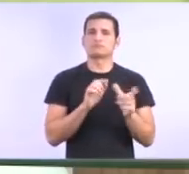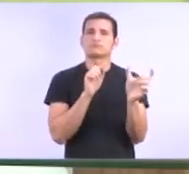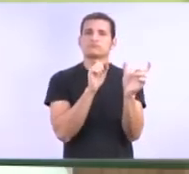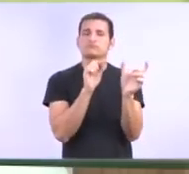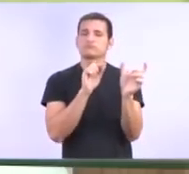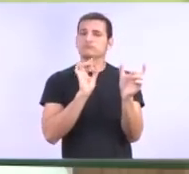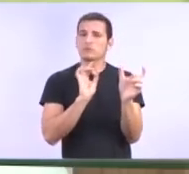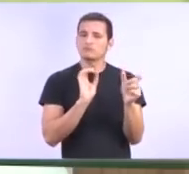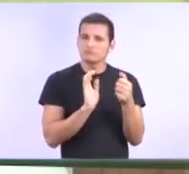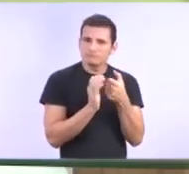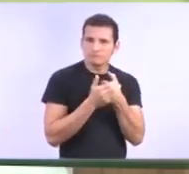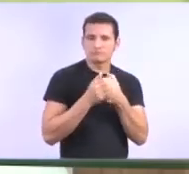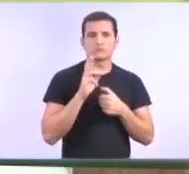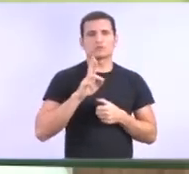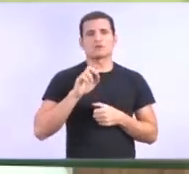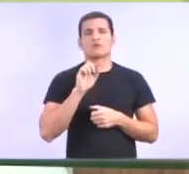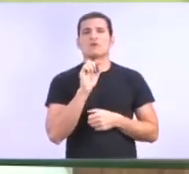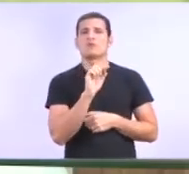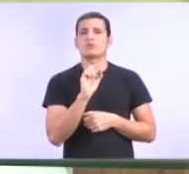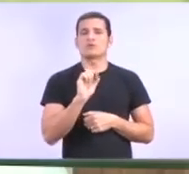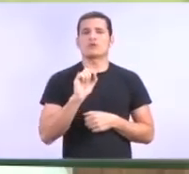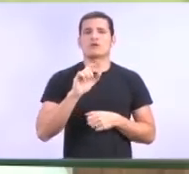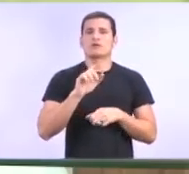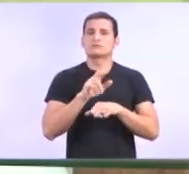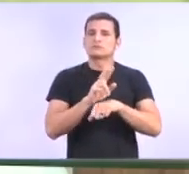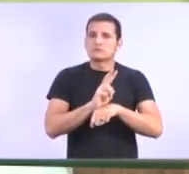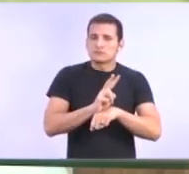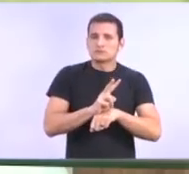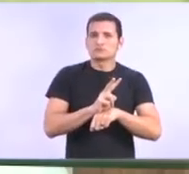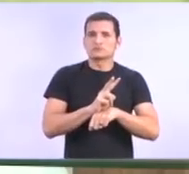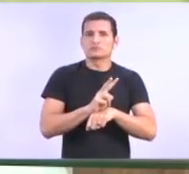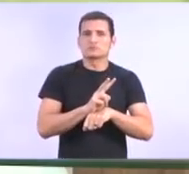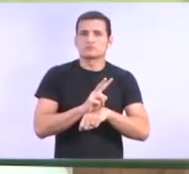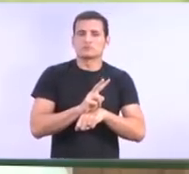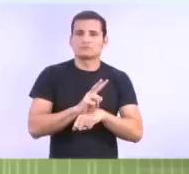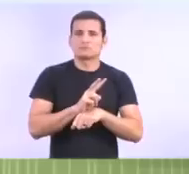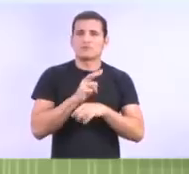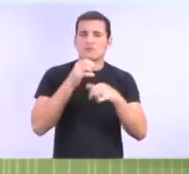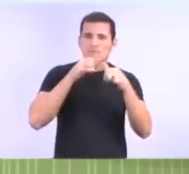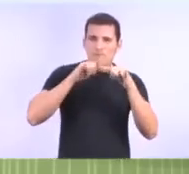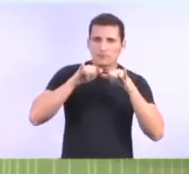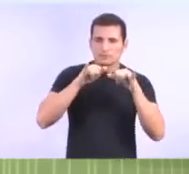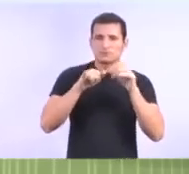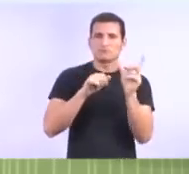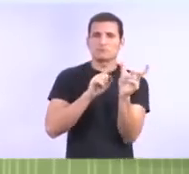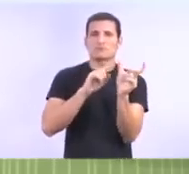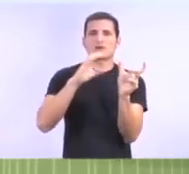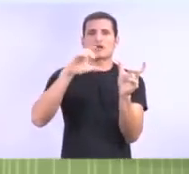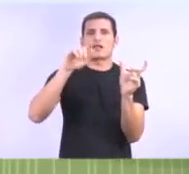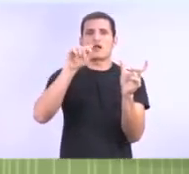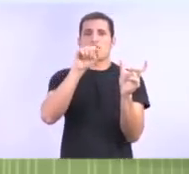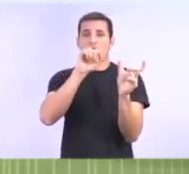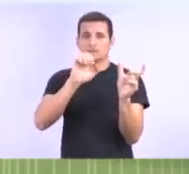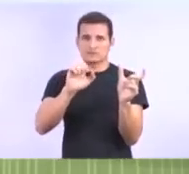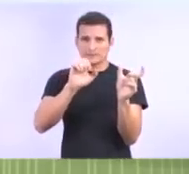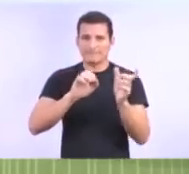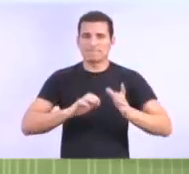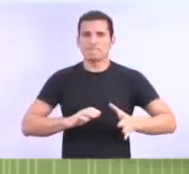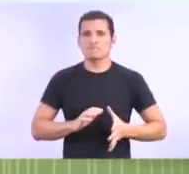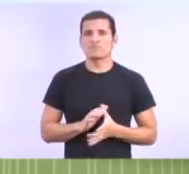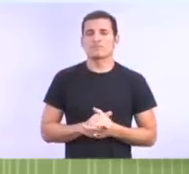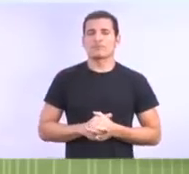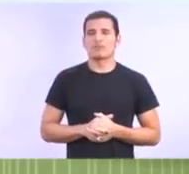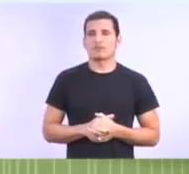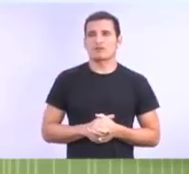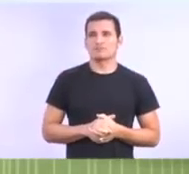do usuário para manter a integridade das informações de uma classe. Muito bom, professor, nem eu falaria melhor. A questão maior,